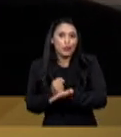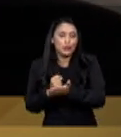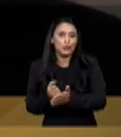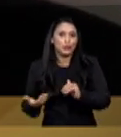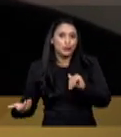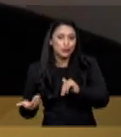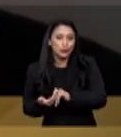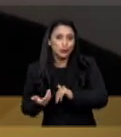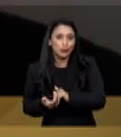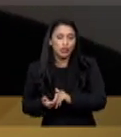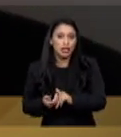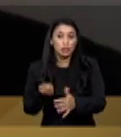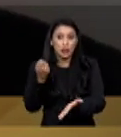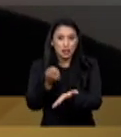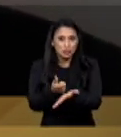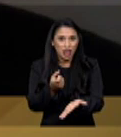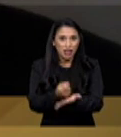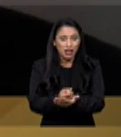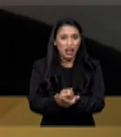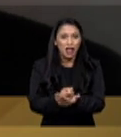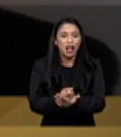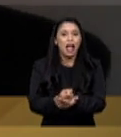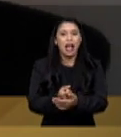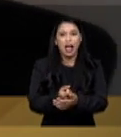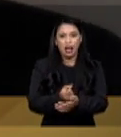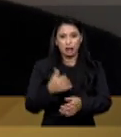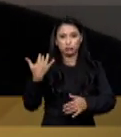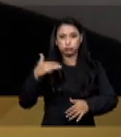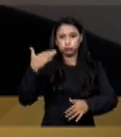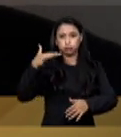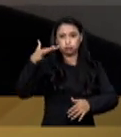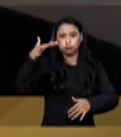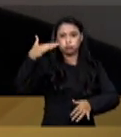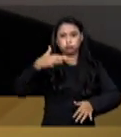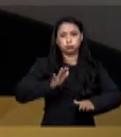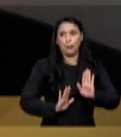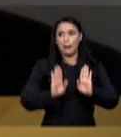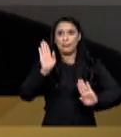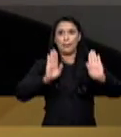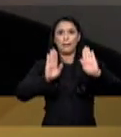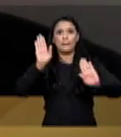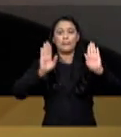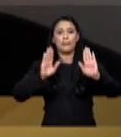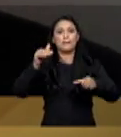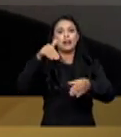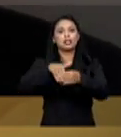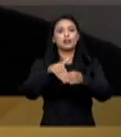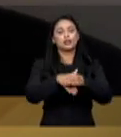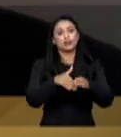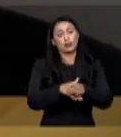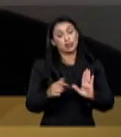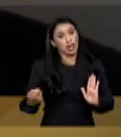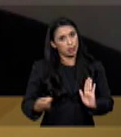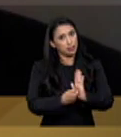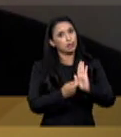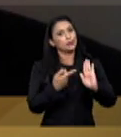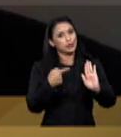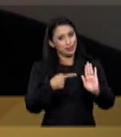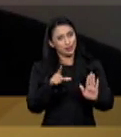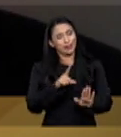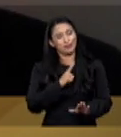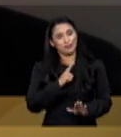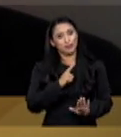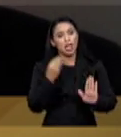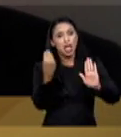e financiar caras campanhas eleitorais, são afirmações constantes da denúncia. Do que se infere